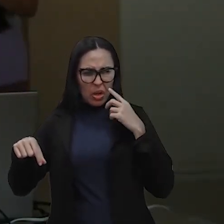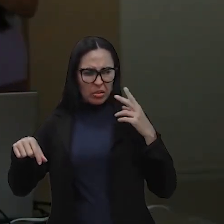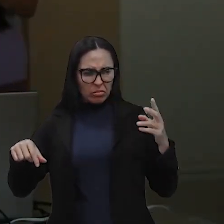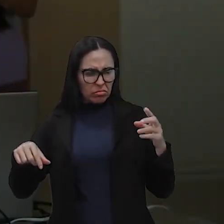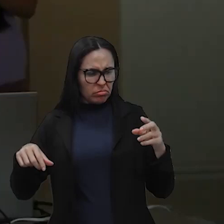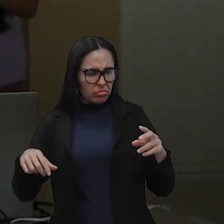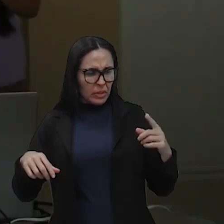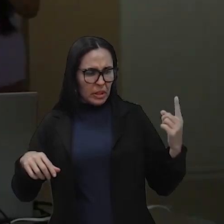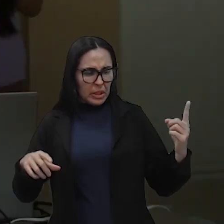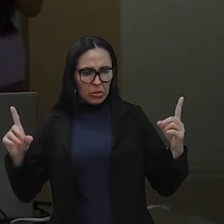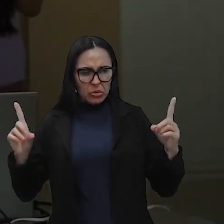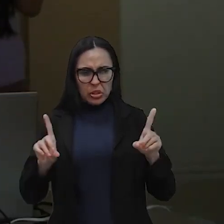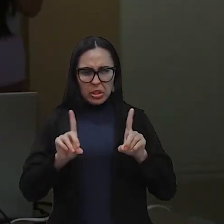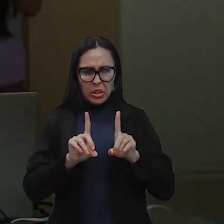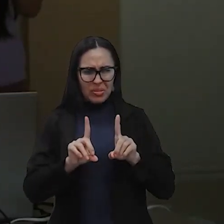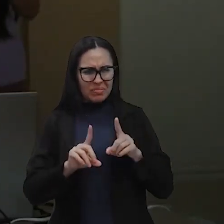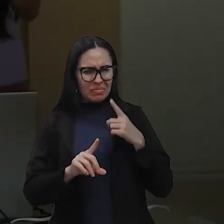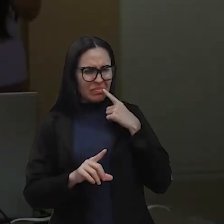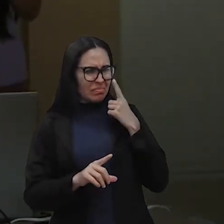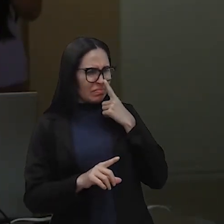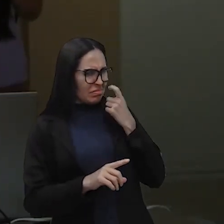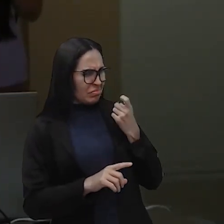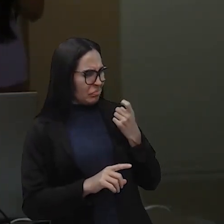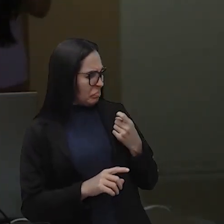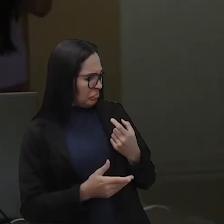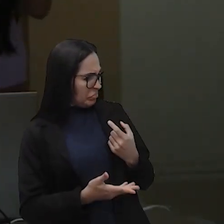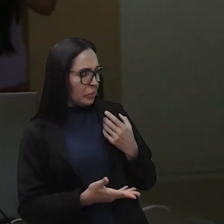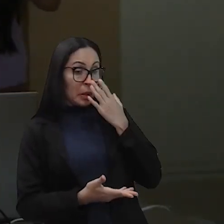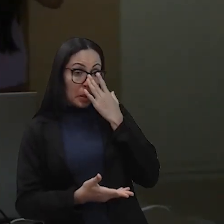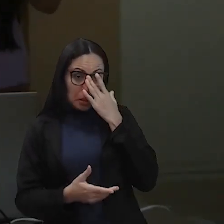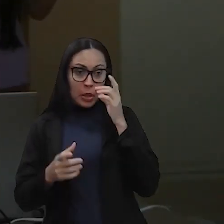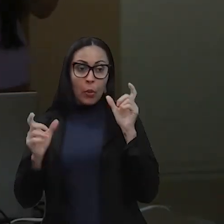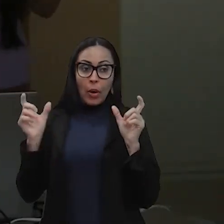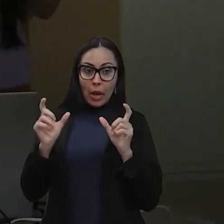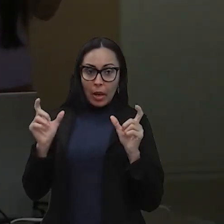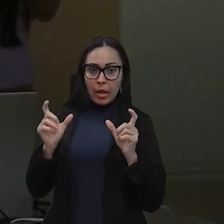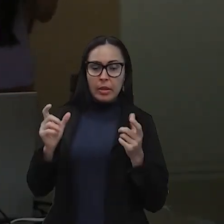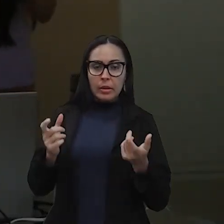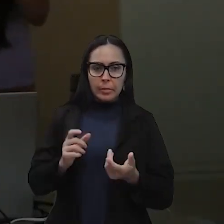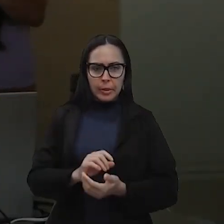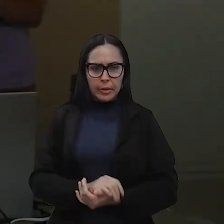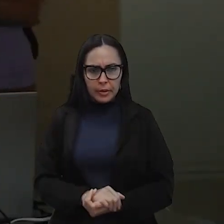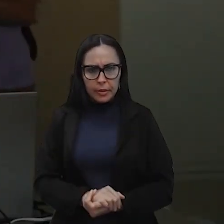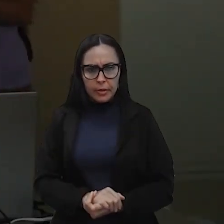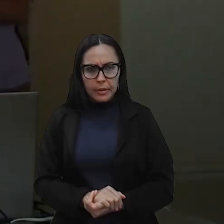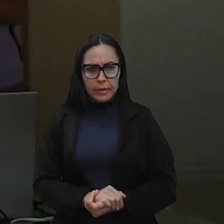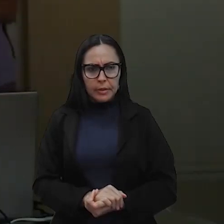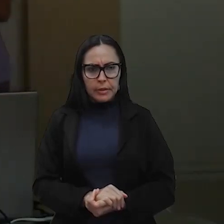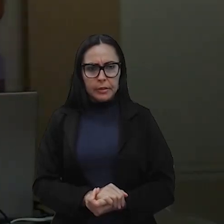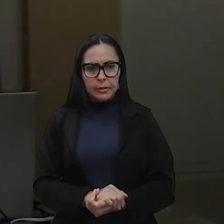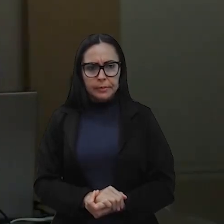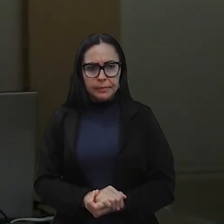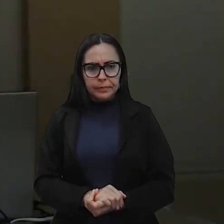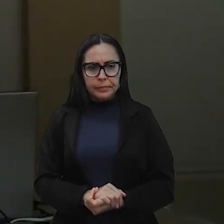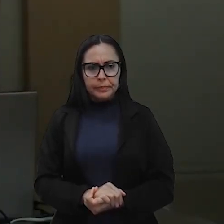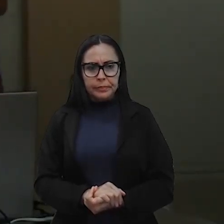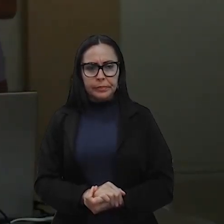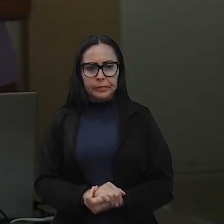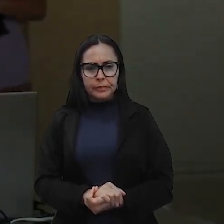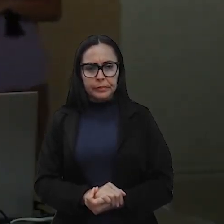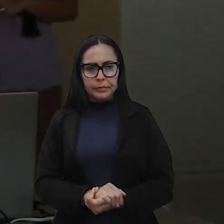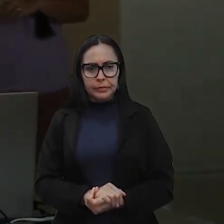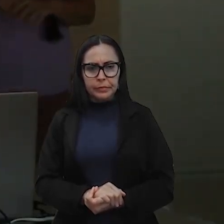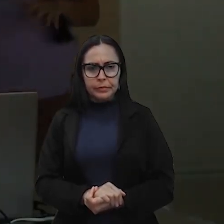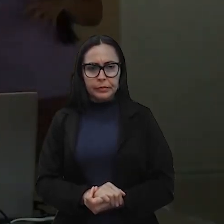odor muito fétido, é um sinal de alerta para a gente. Sinal de alerta de câncer de mama, vou explicar por quê. Ou aumento súbito